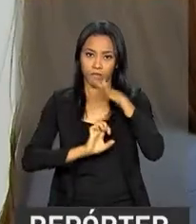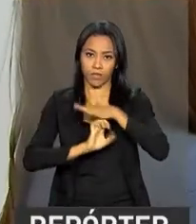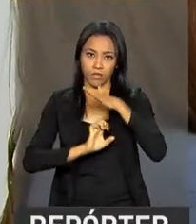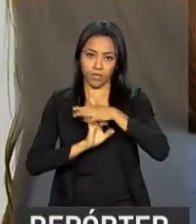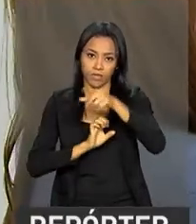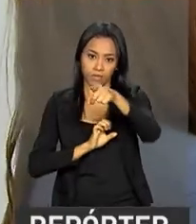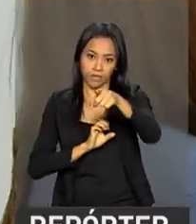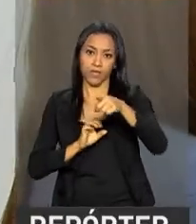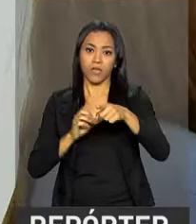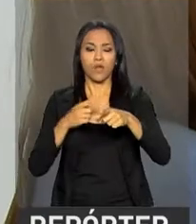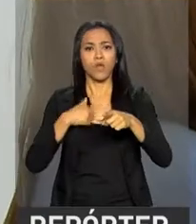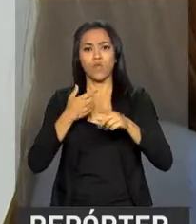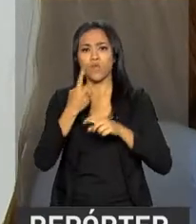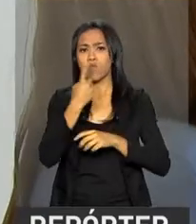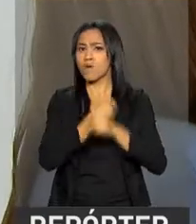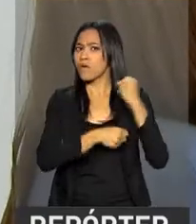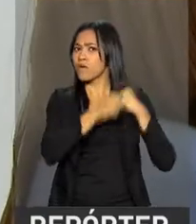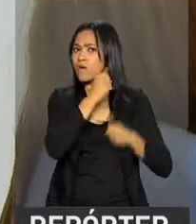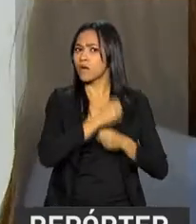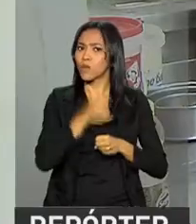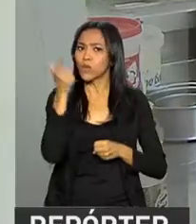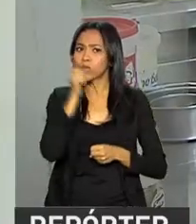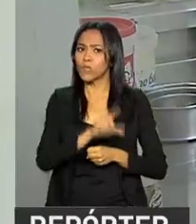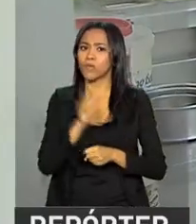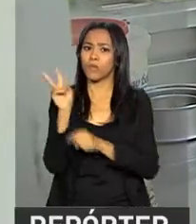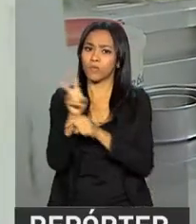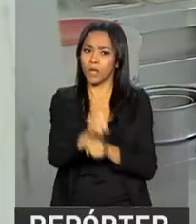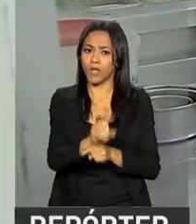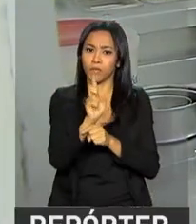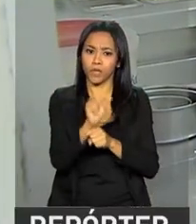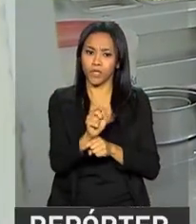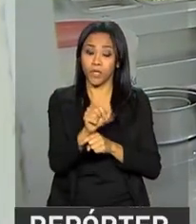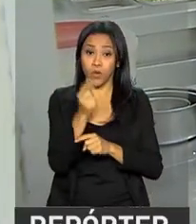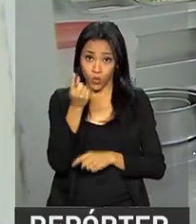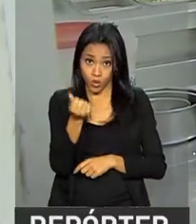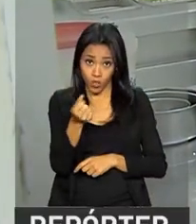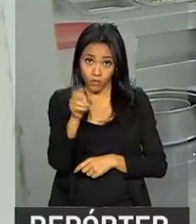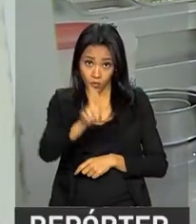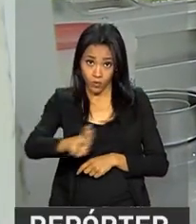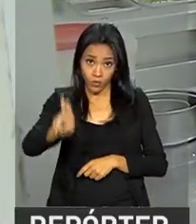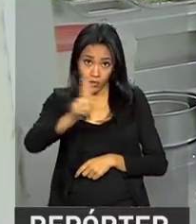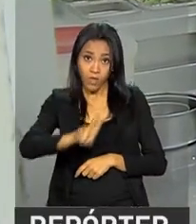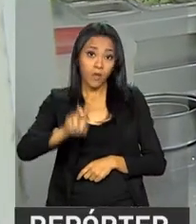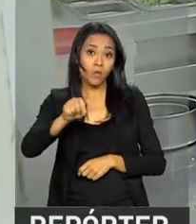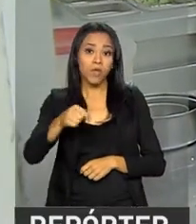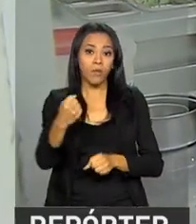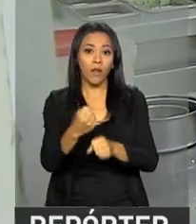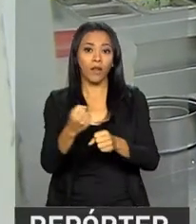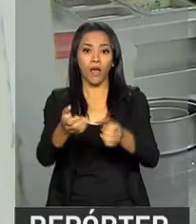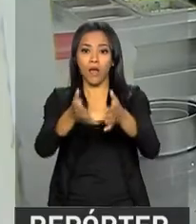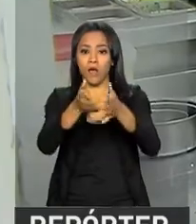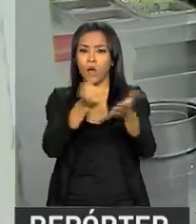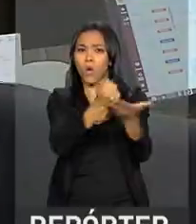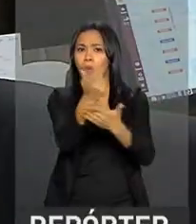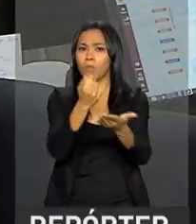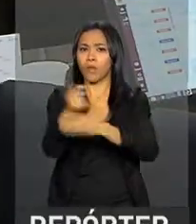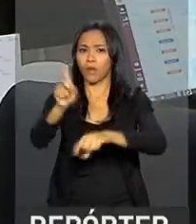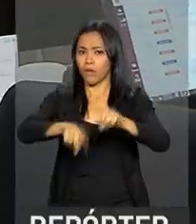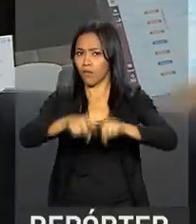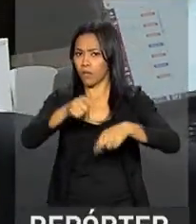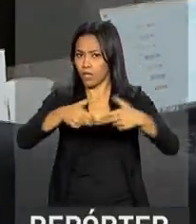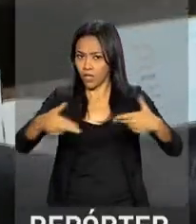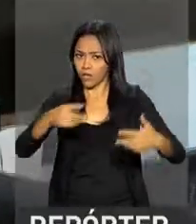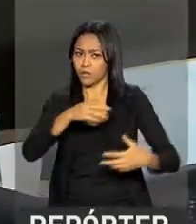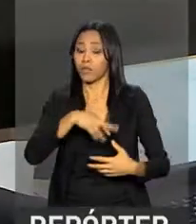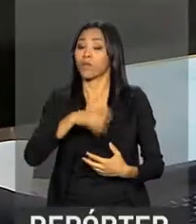a um ano e diz que ganhou um fôlego o dinheiro foi aplicado na ampliação dos equipamentos do restaurante e na